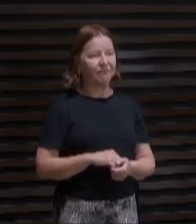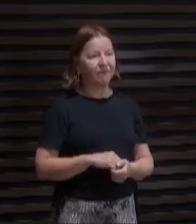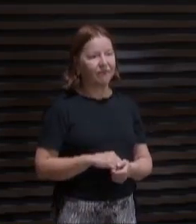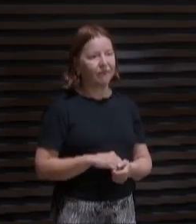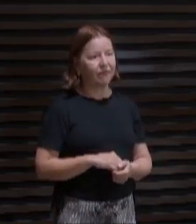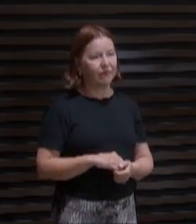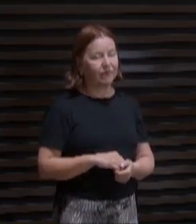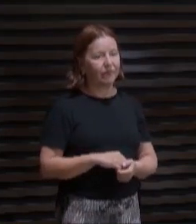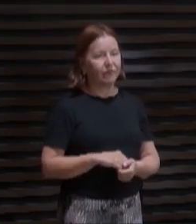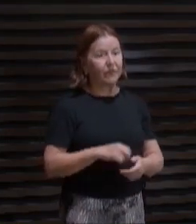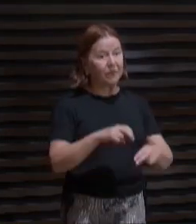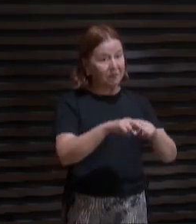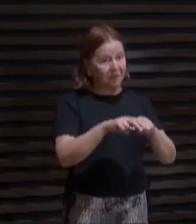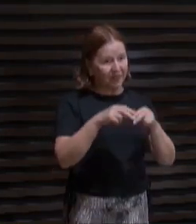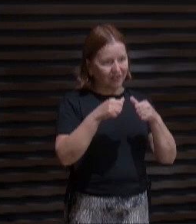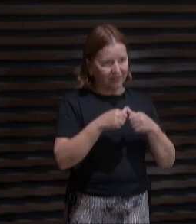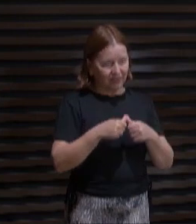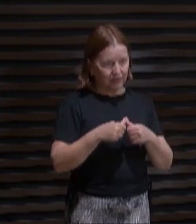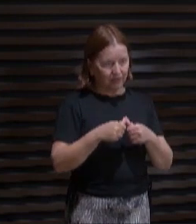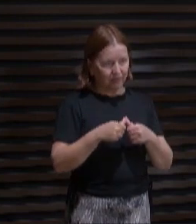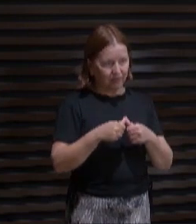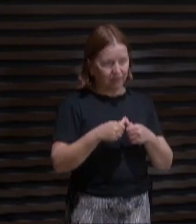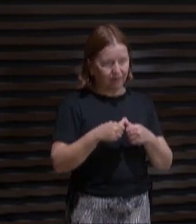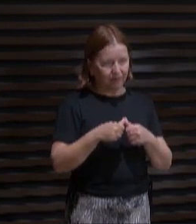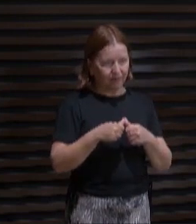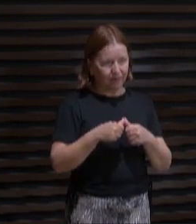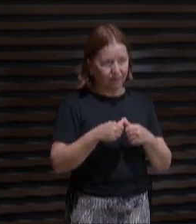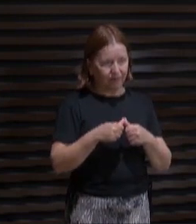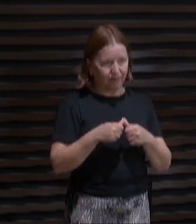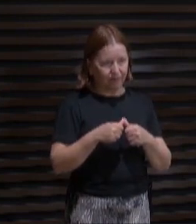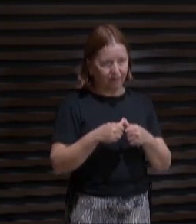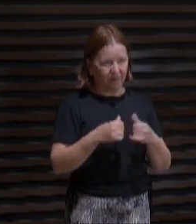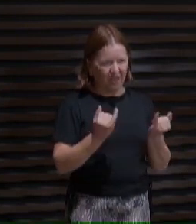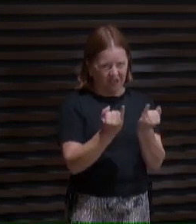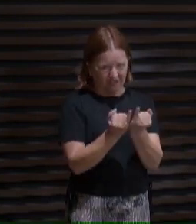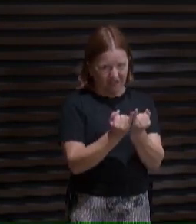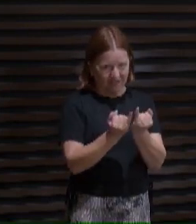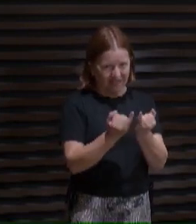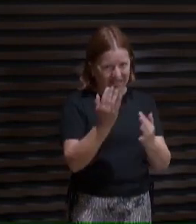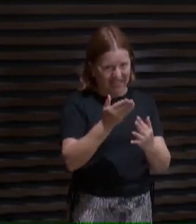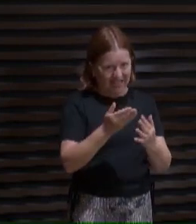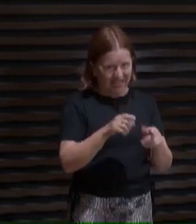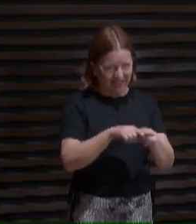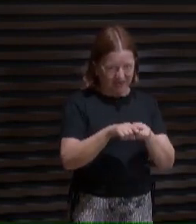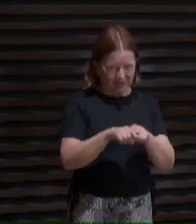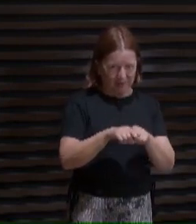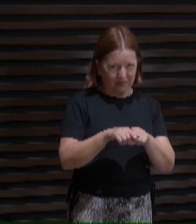Por causa disso, espalhou-se entre os irmãos um boato de que aquele discípulo não